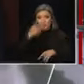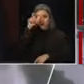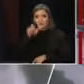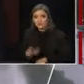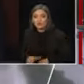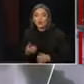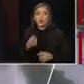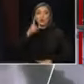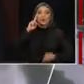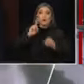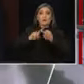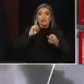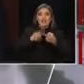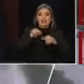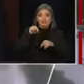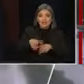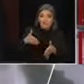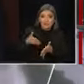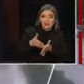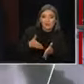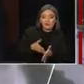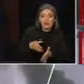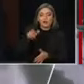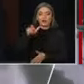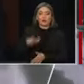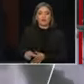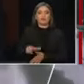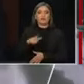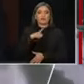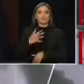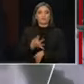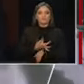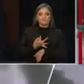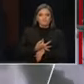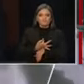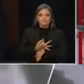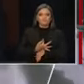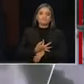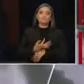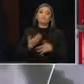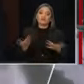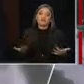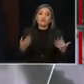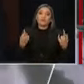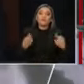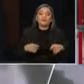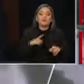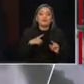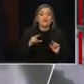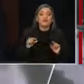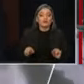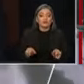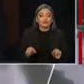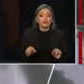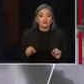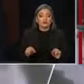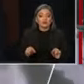para impedir que ela resista. Exige o que se denomina de